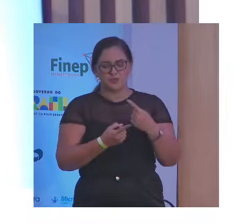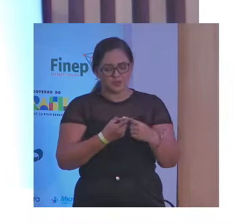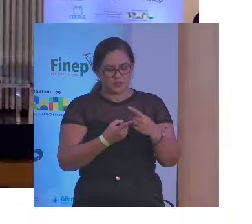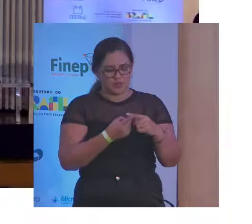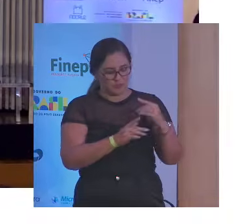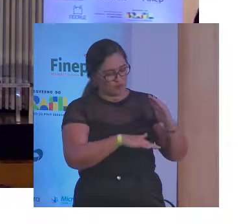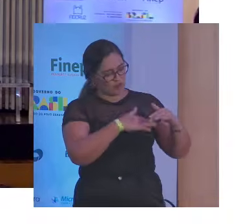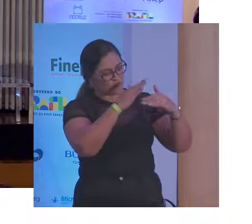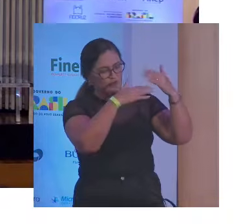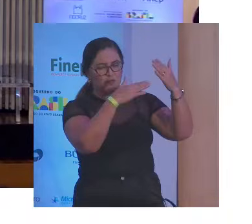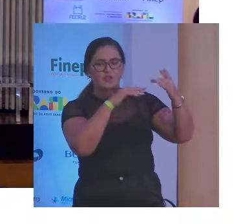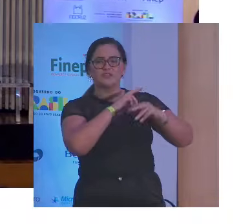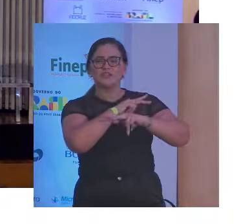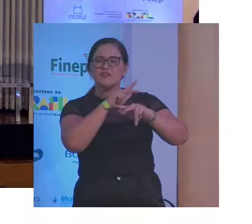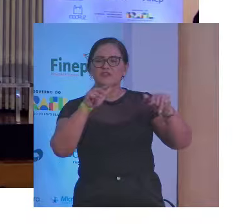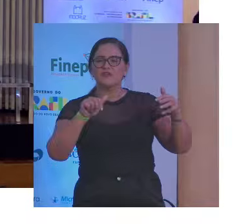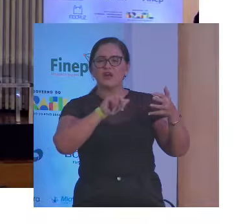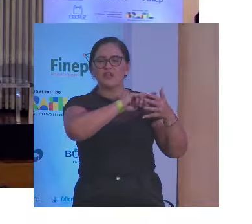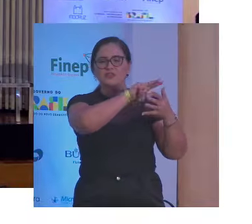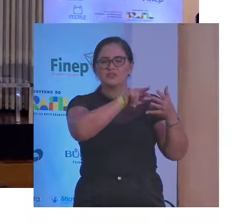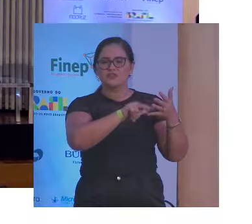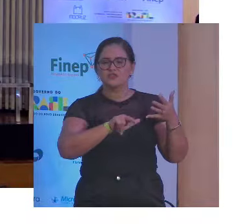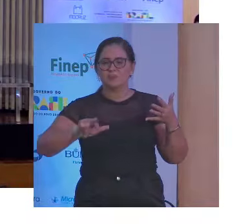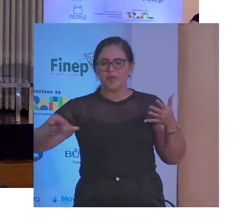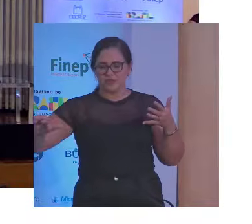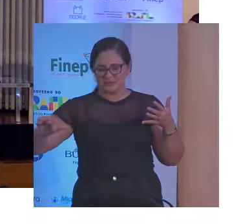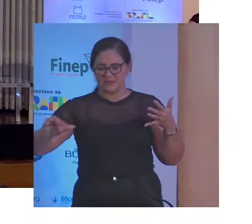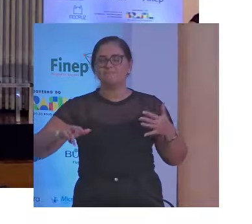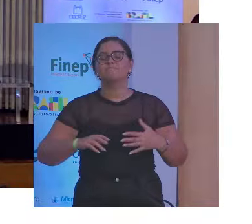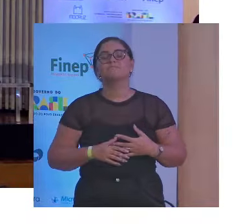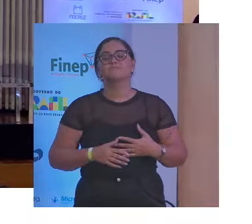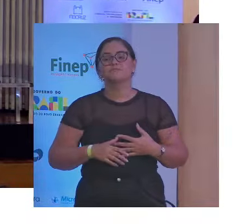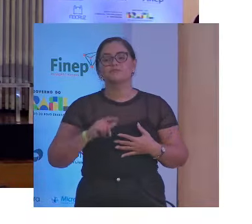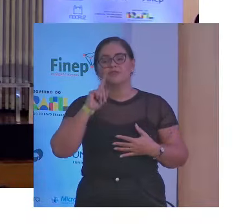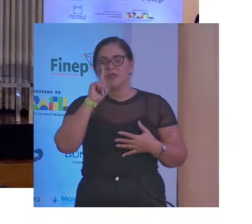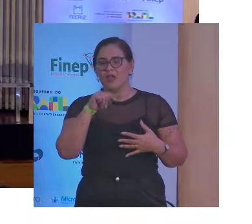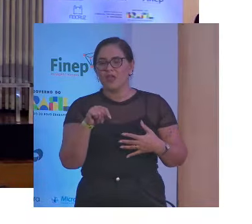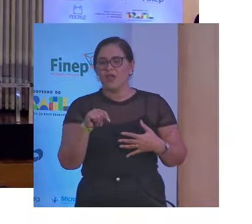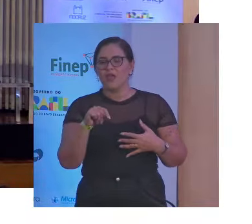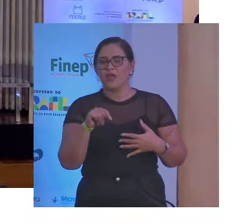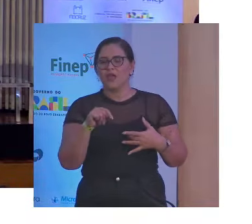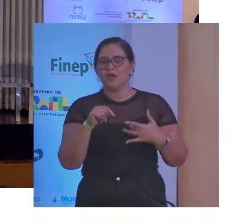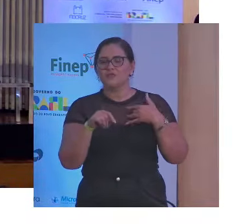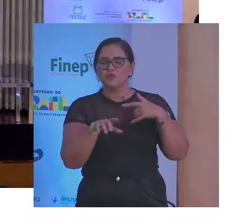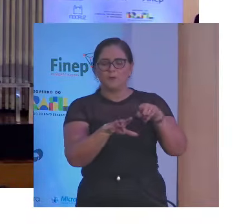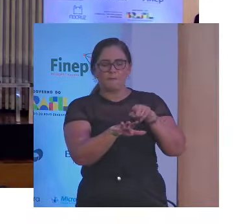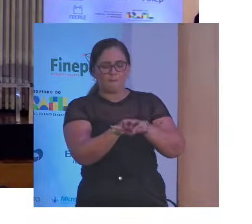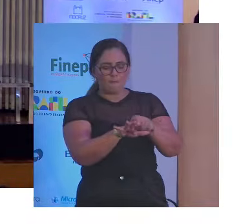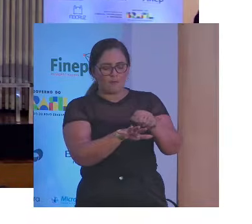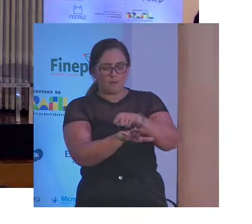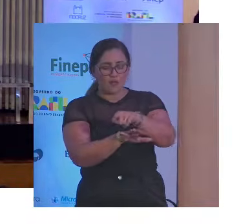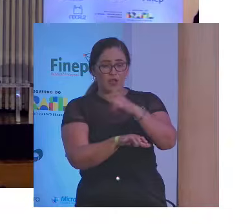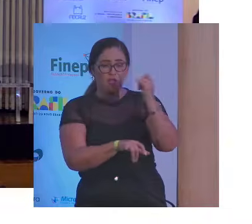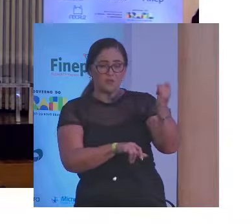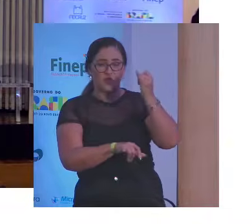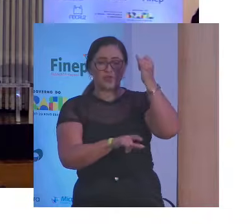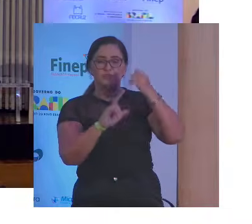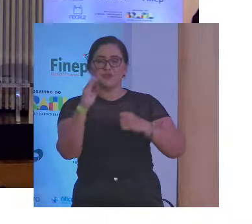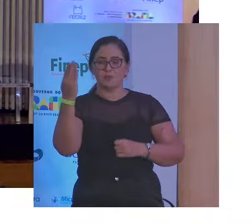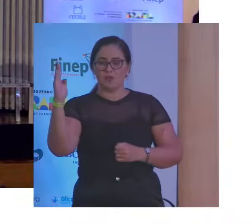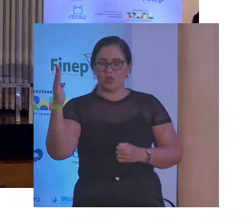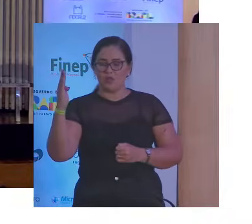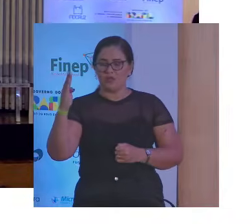para o desenvolvimento de várias espécies de importância comercial, é um filtro de nutrientes e tem uma importante produção